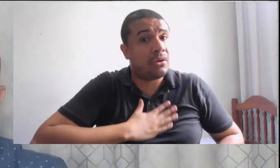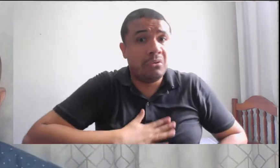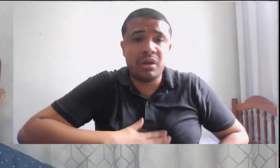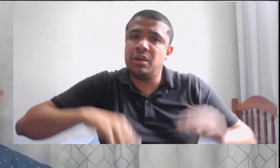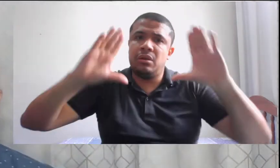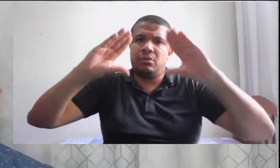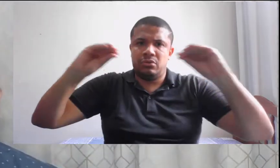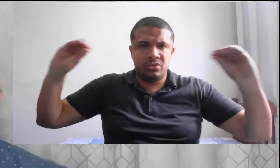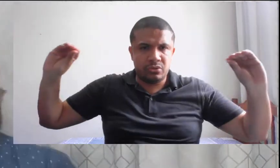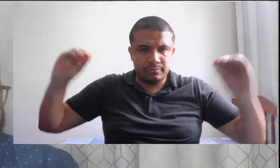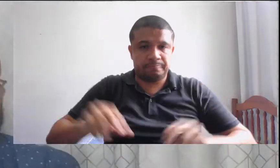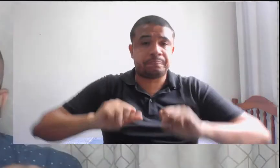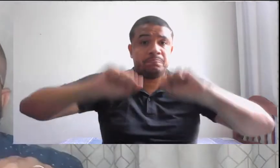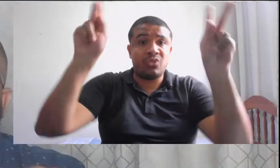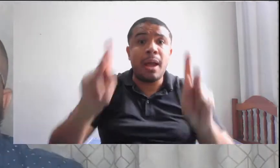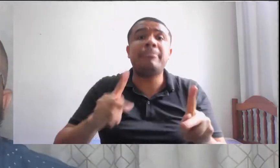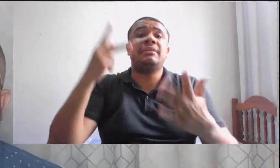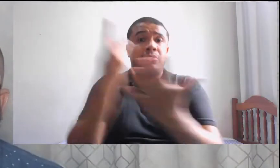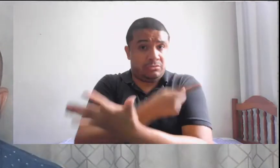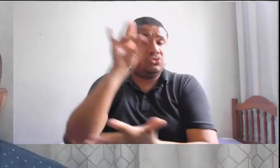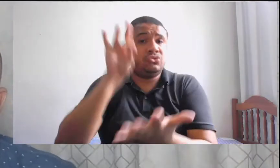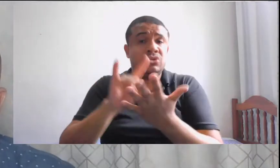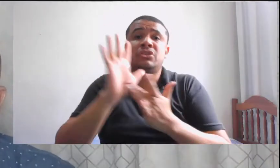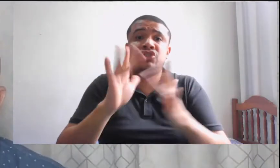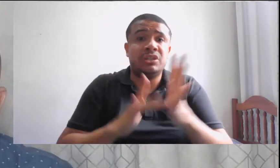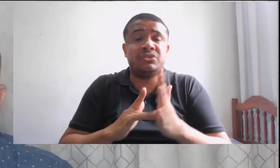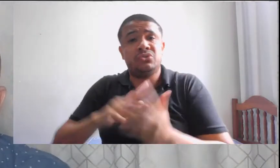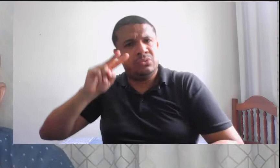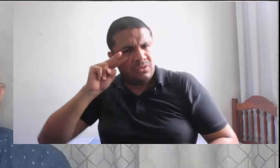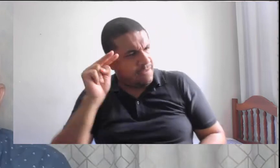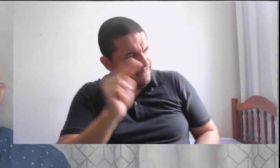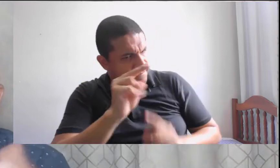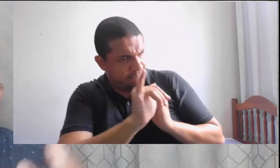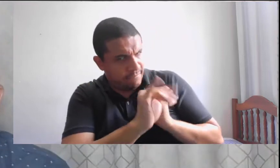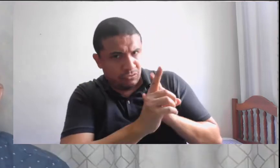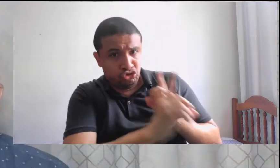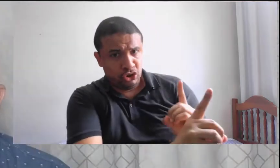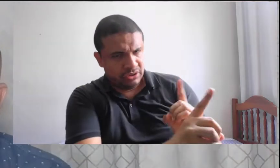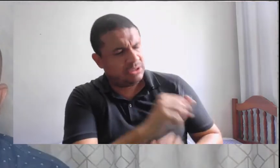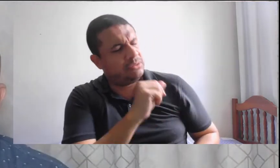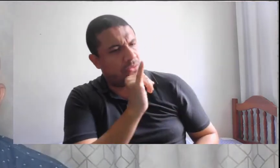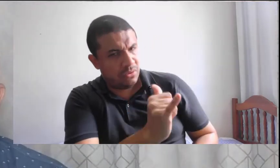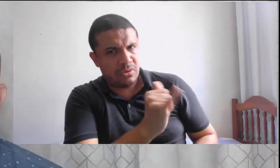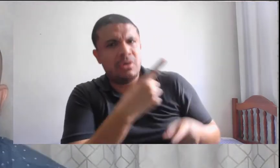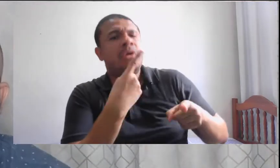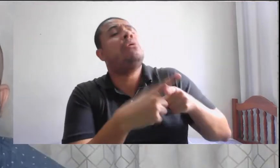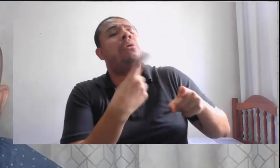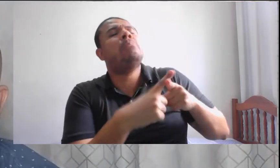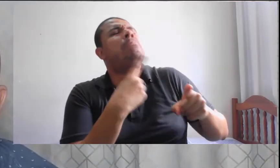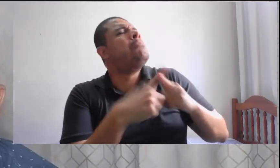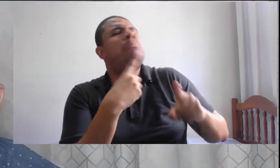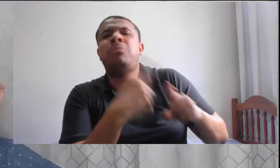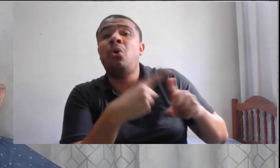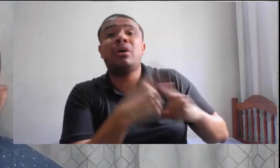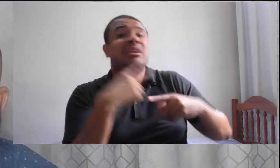bonança. A paz foi estabelecida e Jesus olha para os seus discípulos e diz: por que vocês